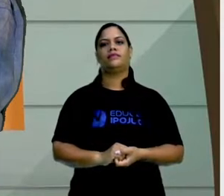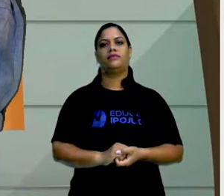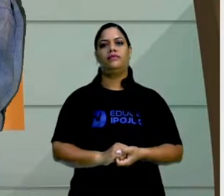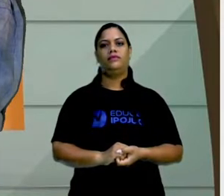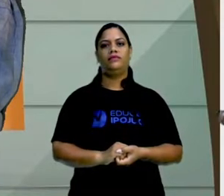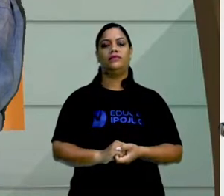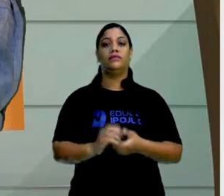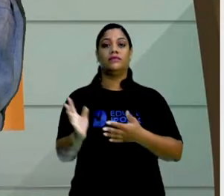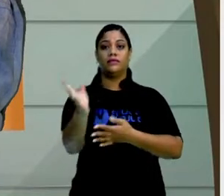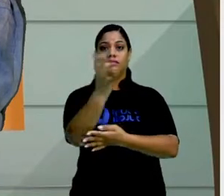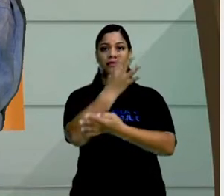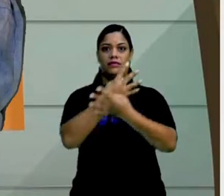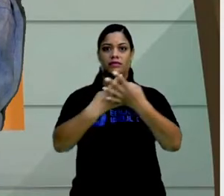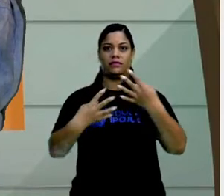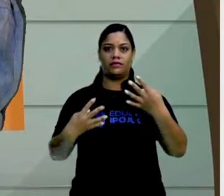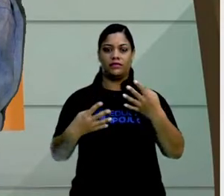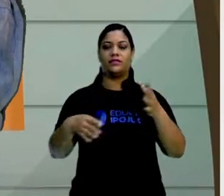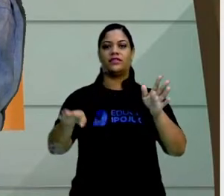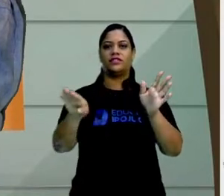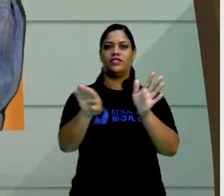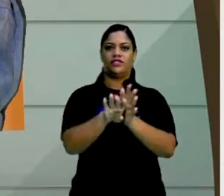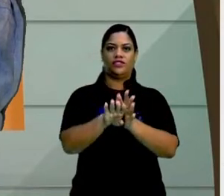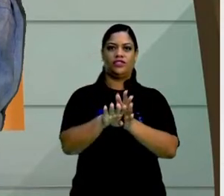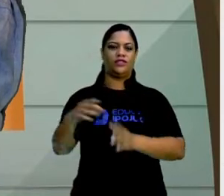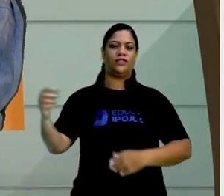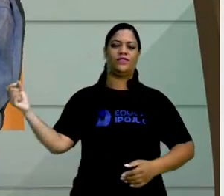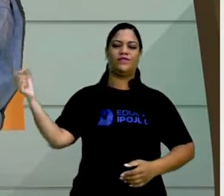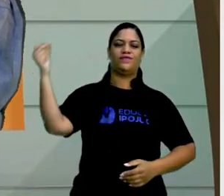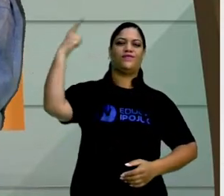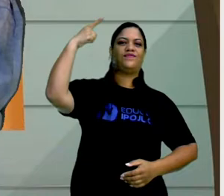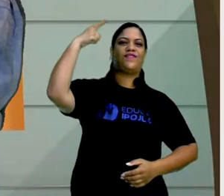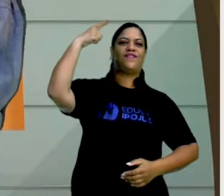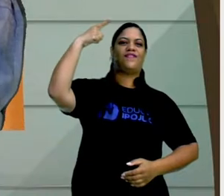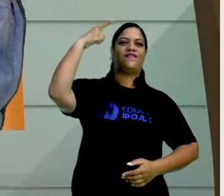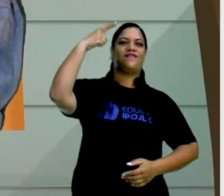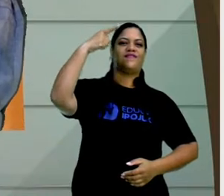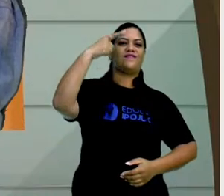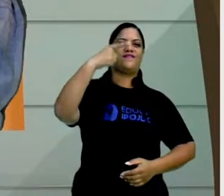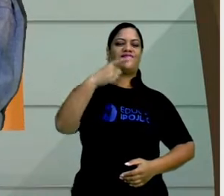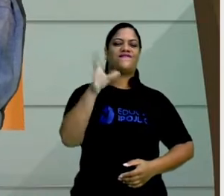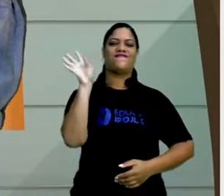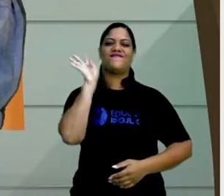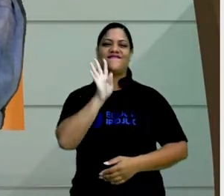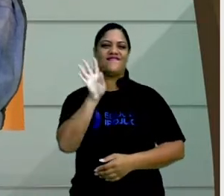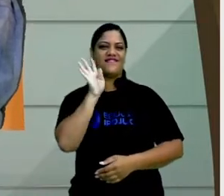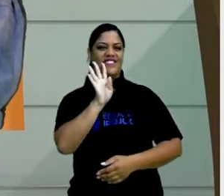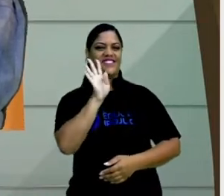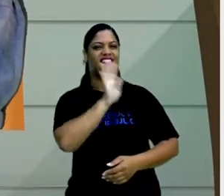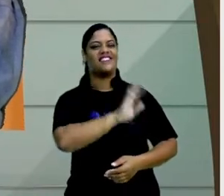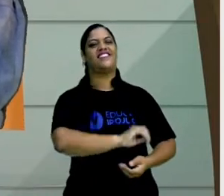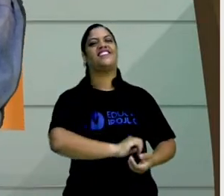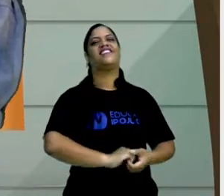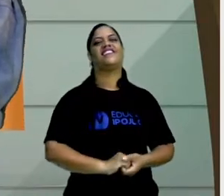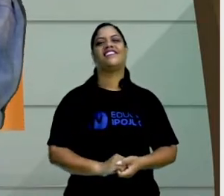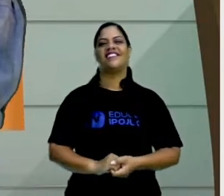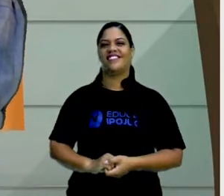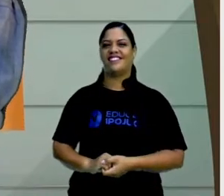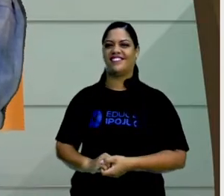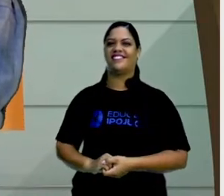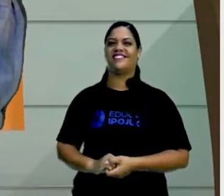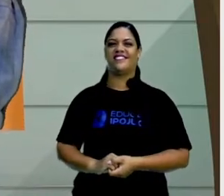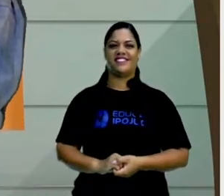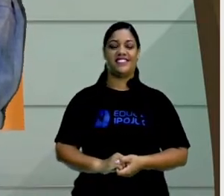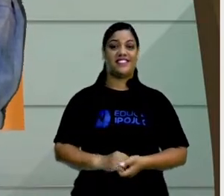as estações e chegou o verão. Que legal. Pra Porto de Galinha.